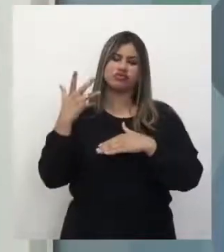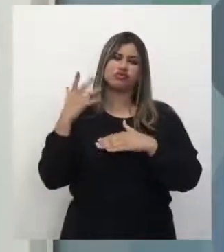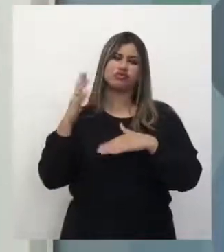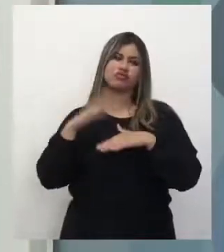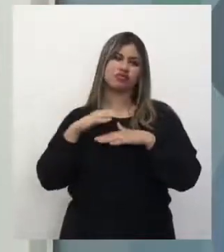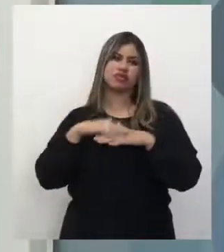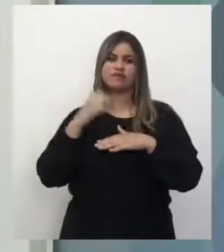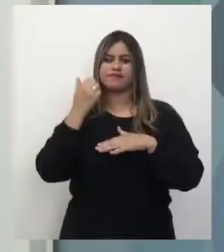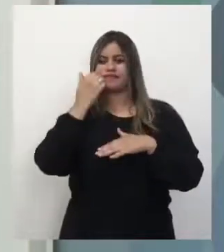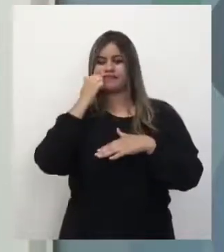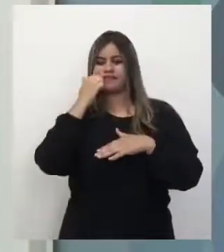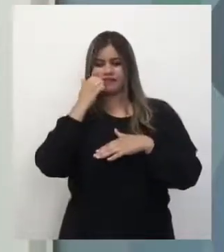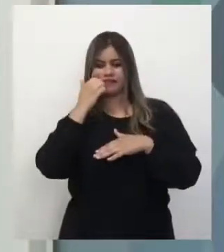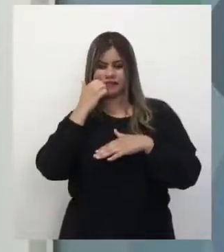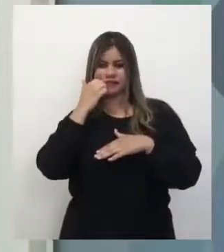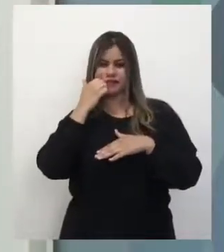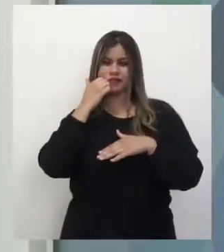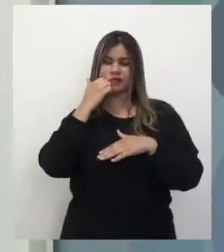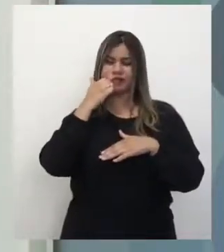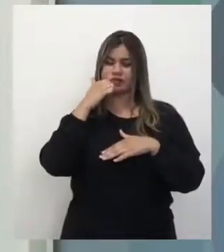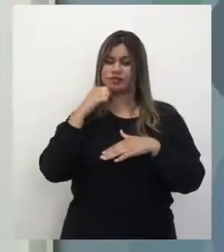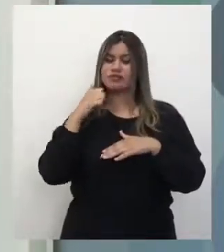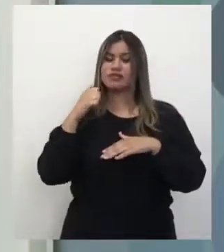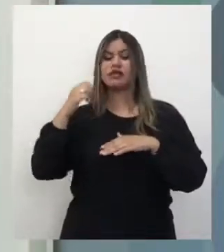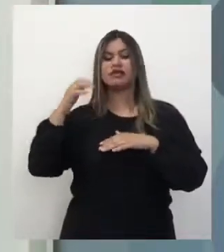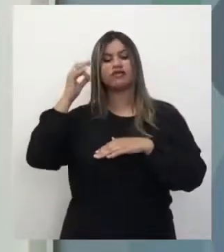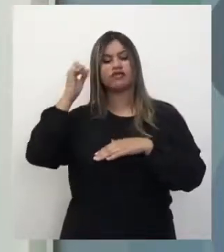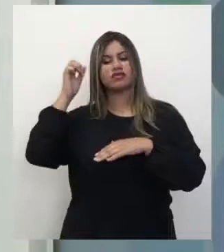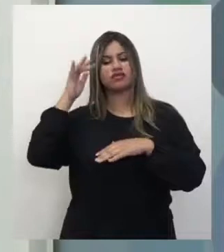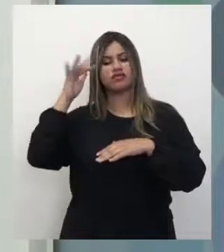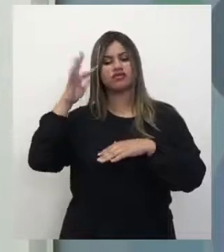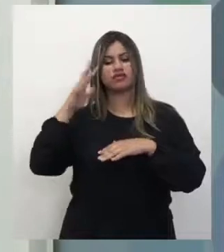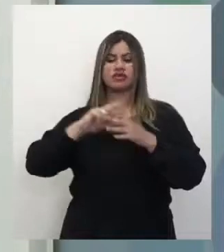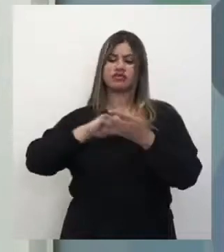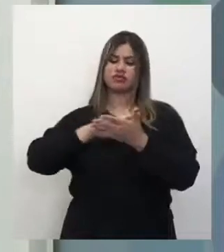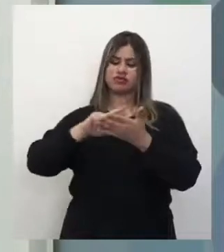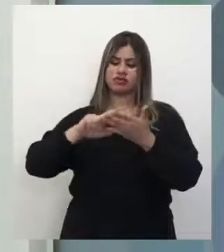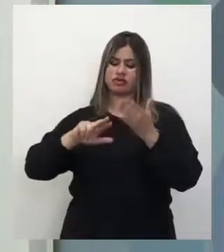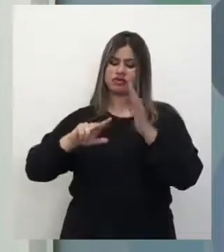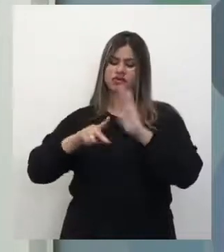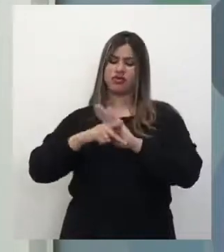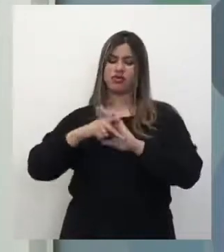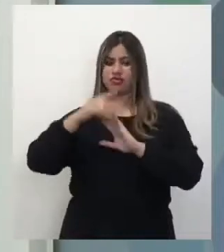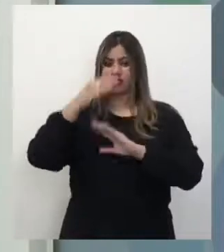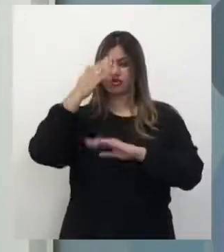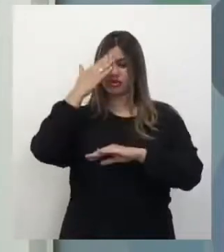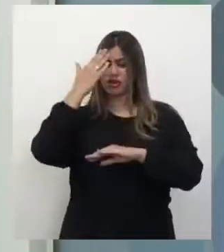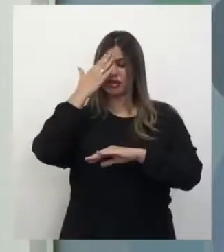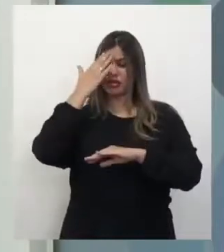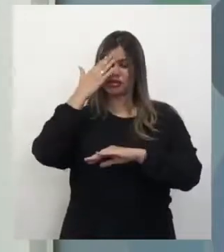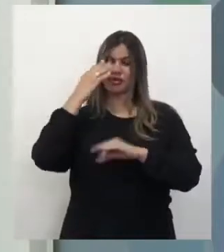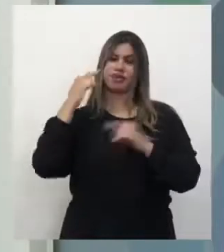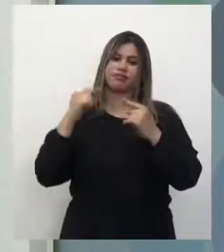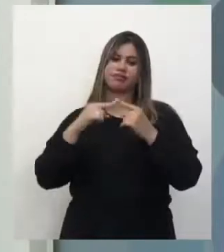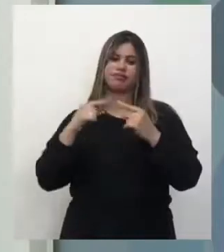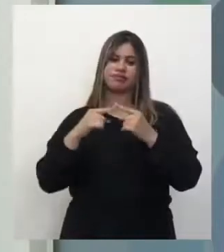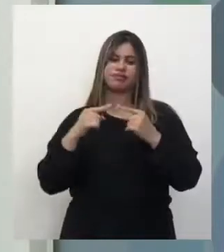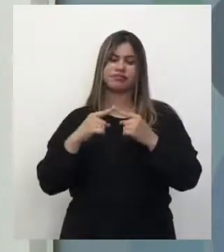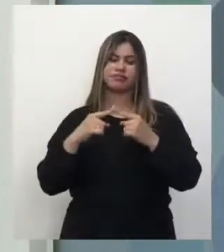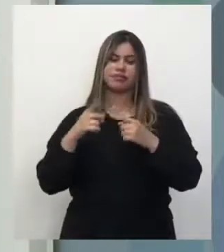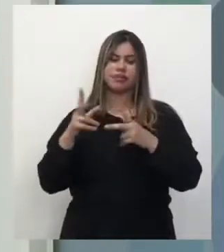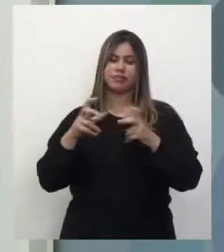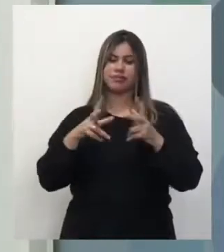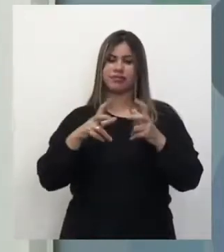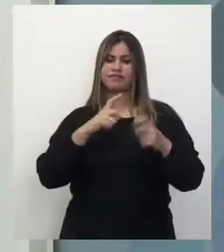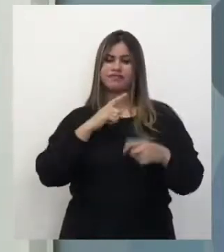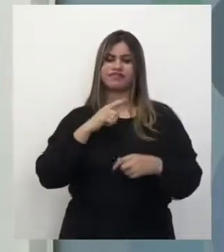filosofia, né? Pelas autoridades do saber que legitimam aquela prática. Então, nessa obra Arqueologia do Saber, ele ajuda a gente a perceber